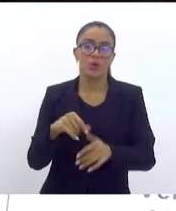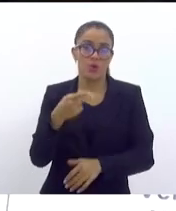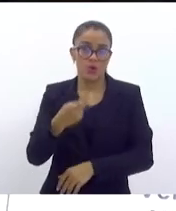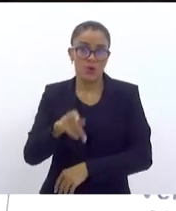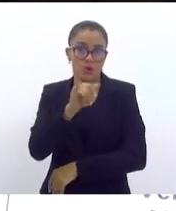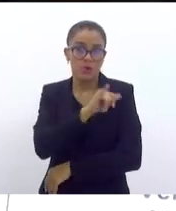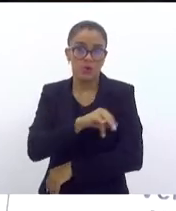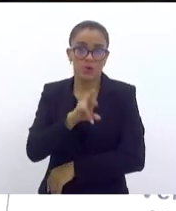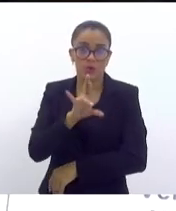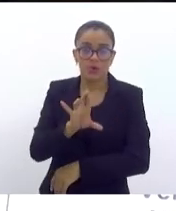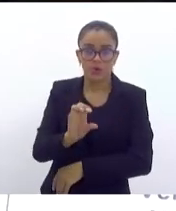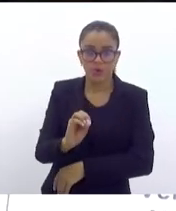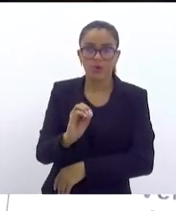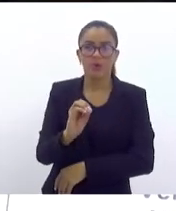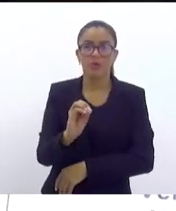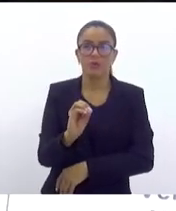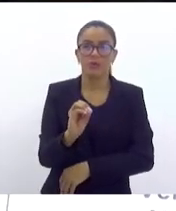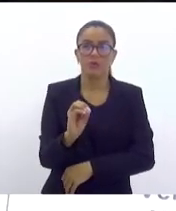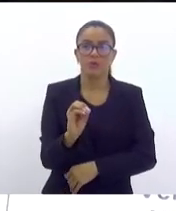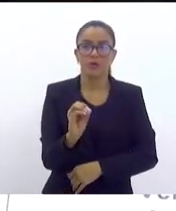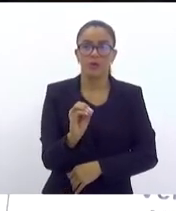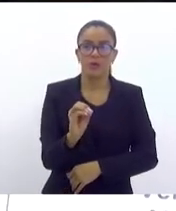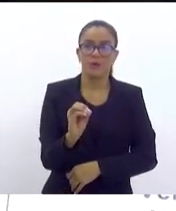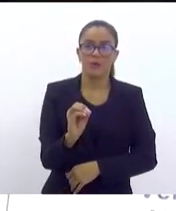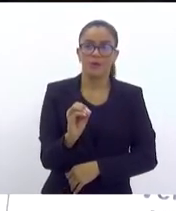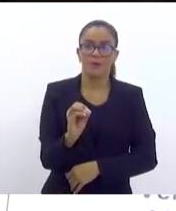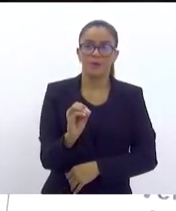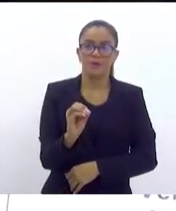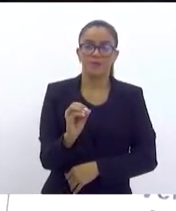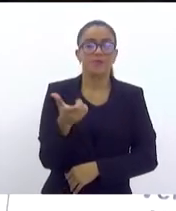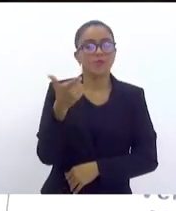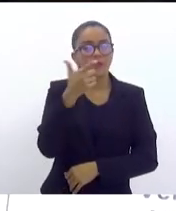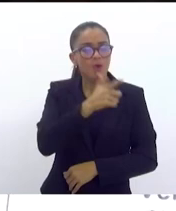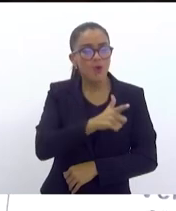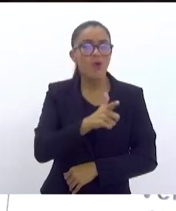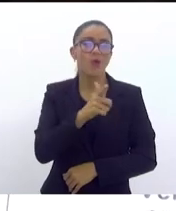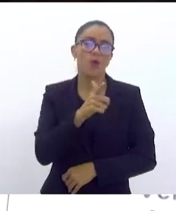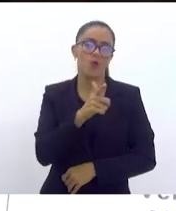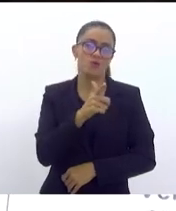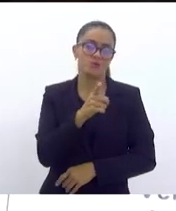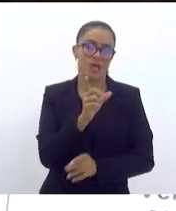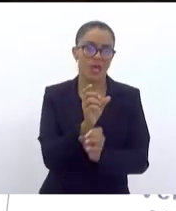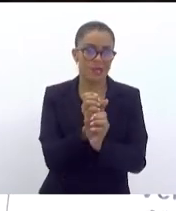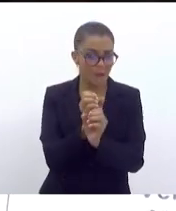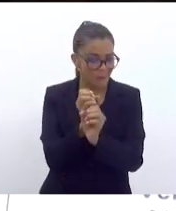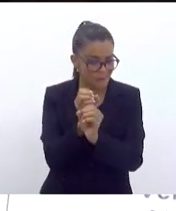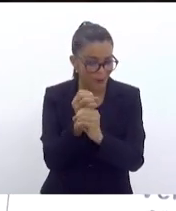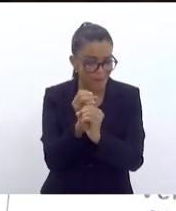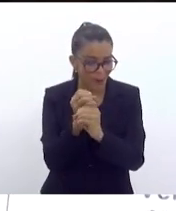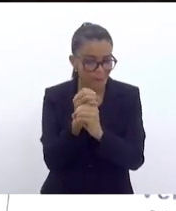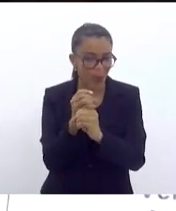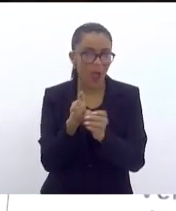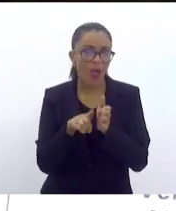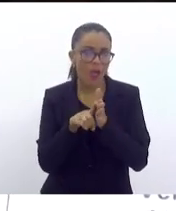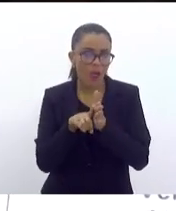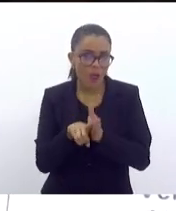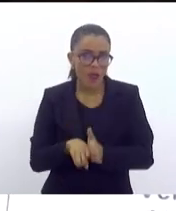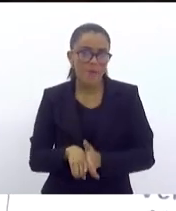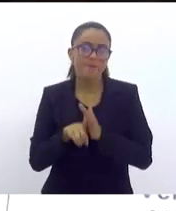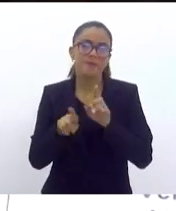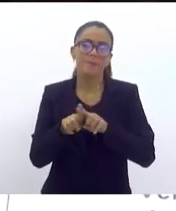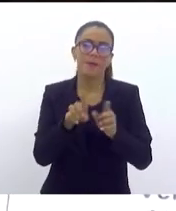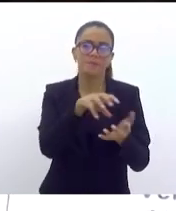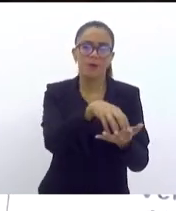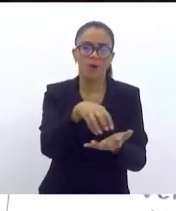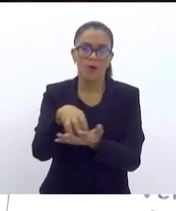Rio de Janeiro que que faz consegue visual Izar esse tipo de entorpecente os postos Vigilantes de policiais